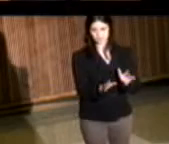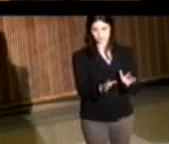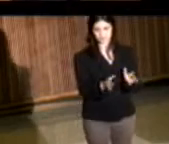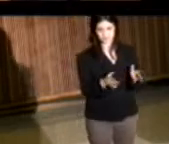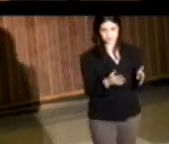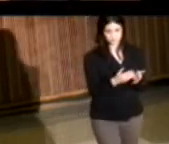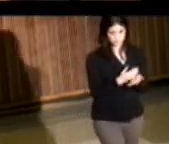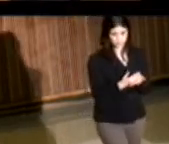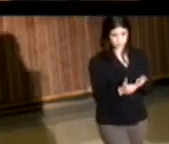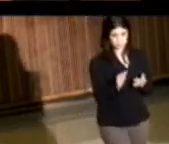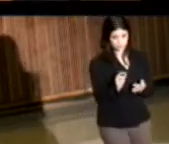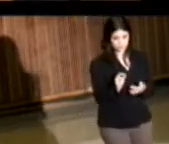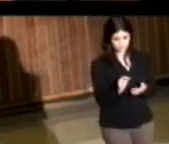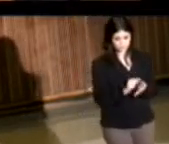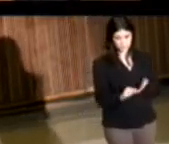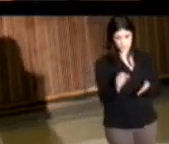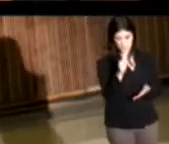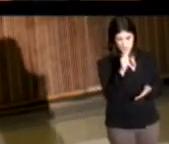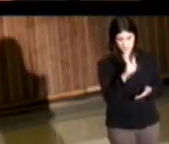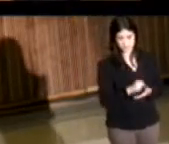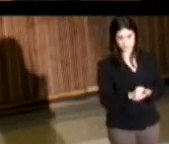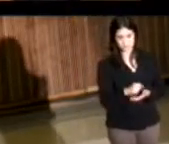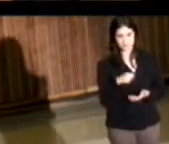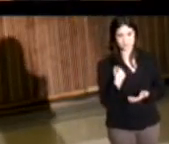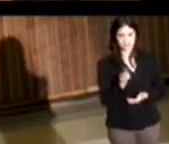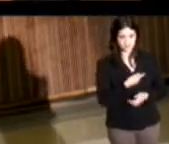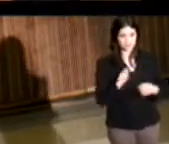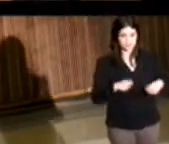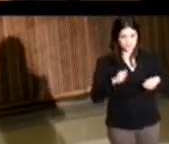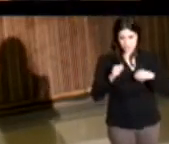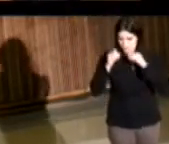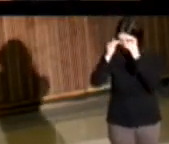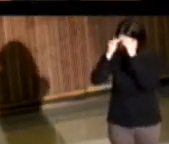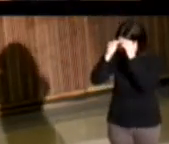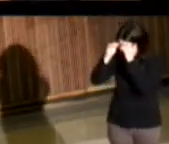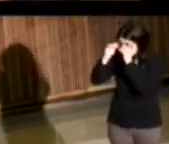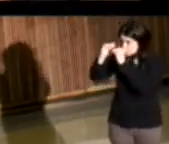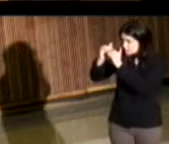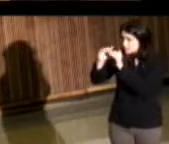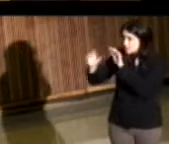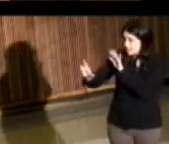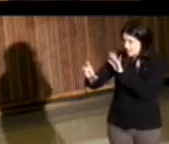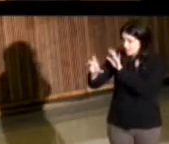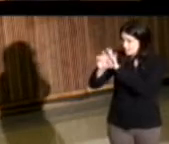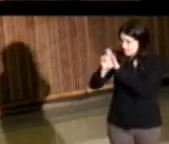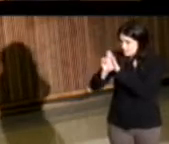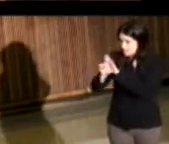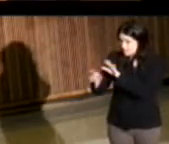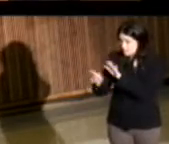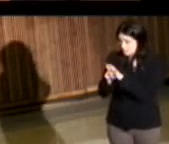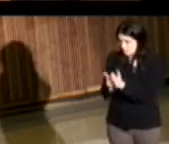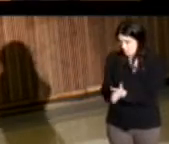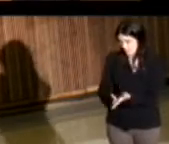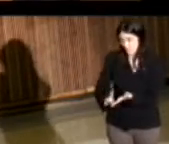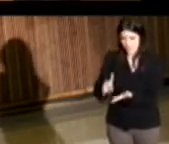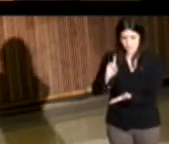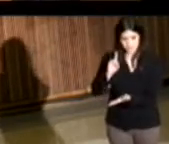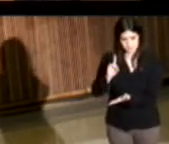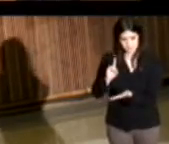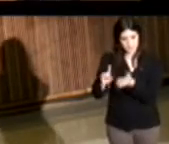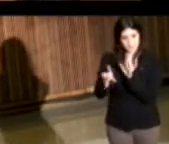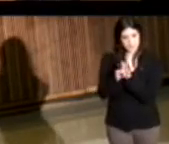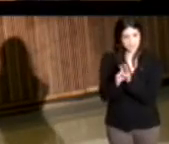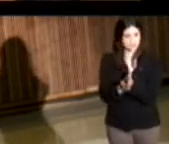descrita no verso 8, é obedecerem à lei real encontrada na Escritura.